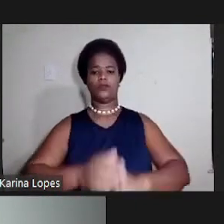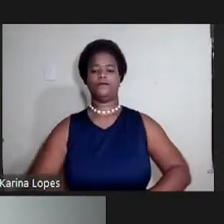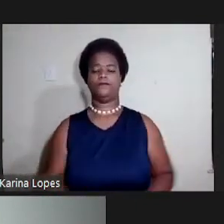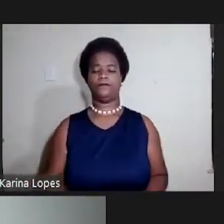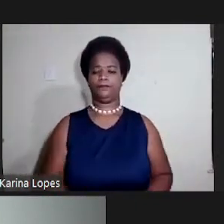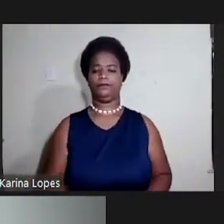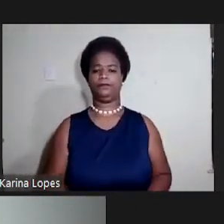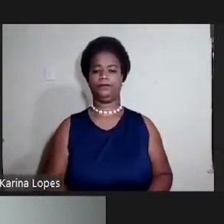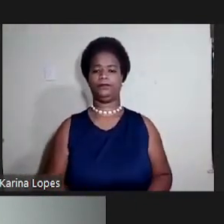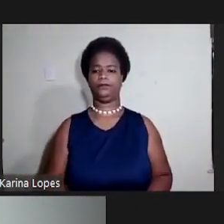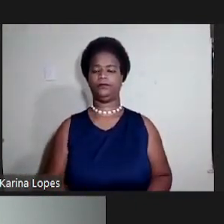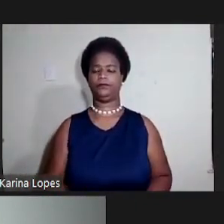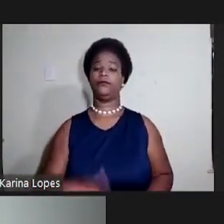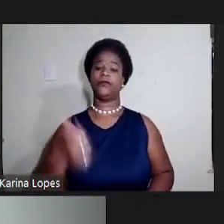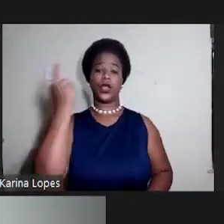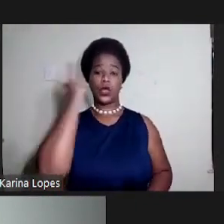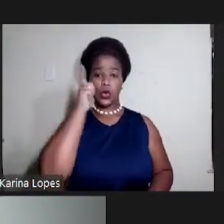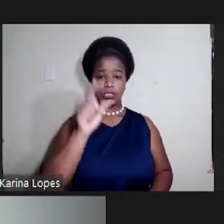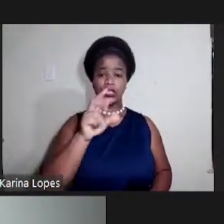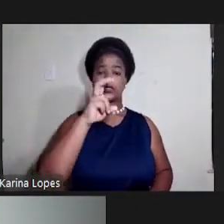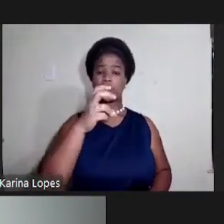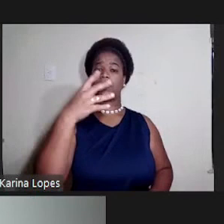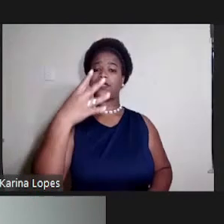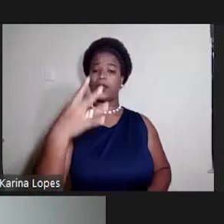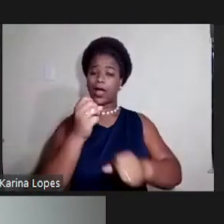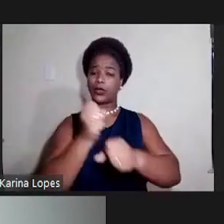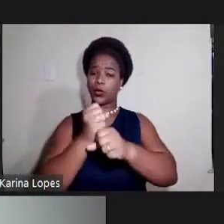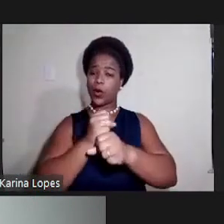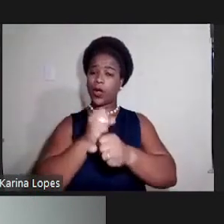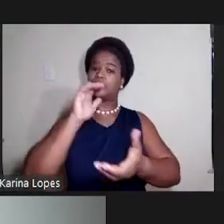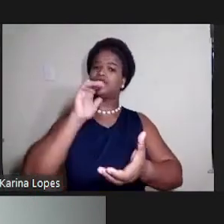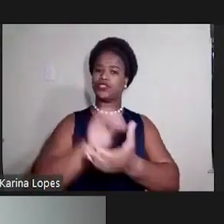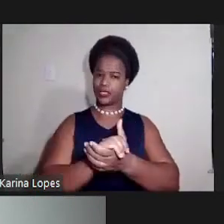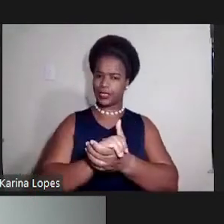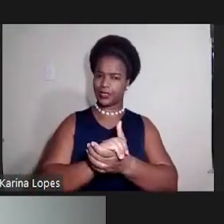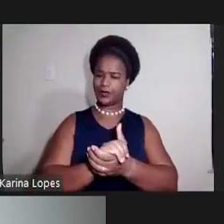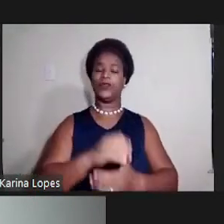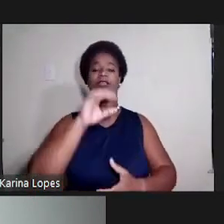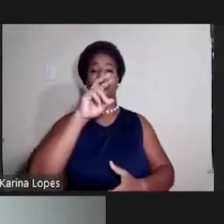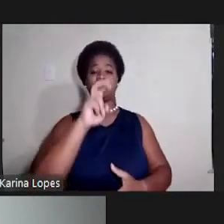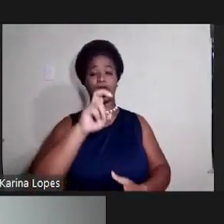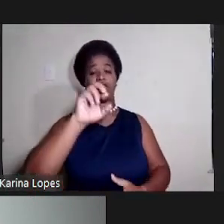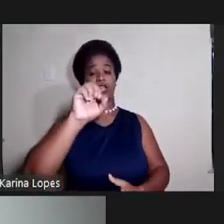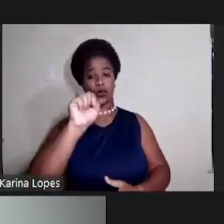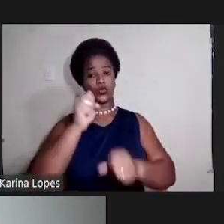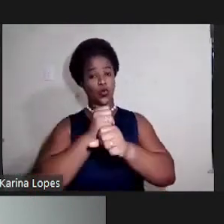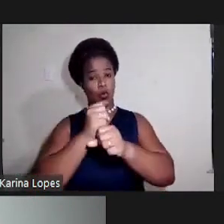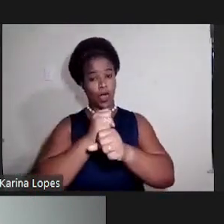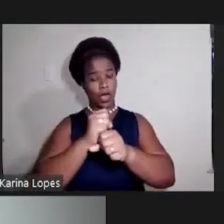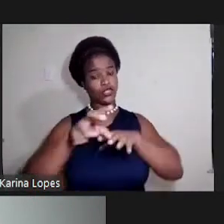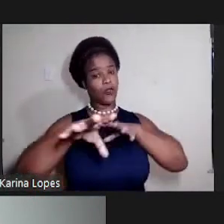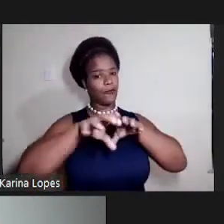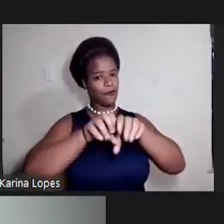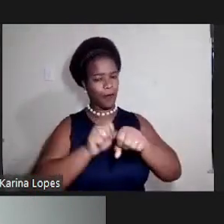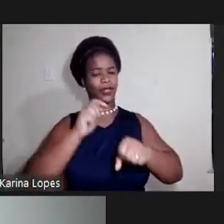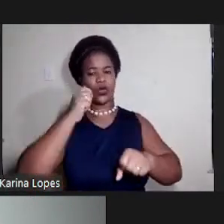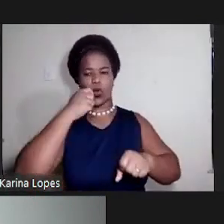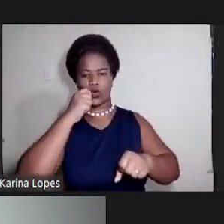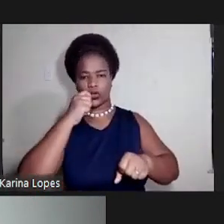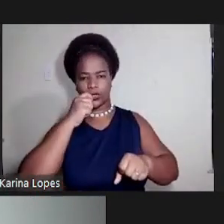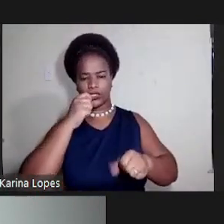Completou 54 anos de casado e 58 anos de formado em odontologia. No presente ano,